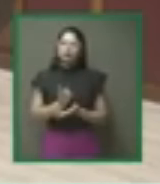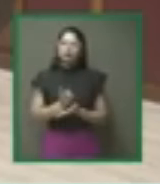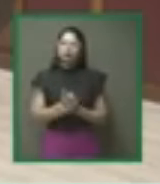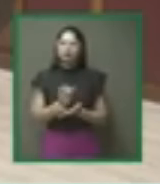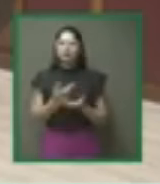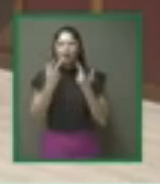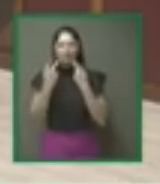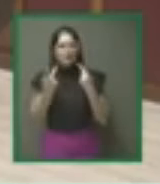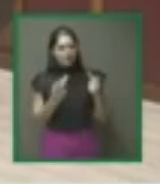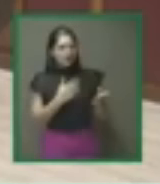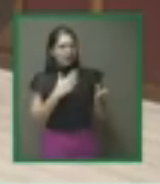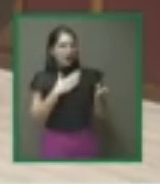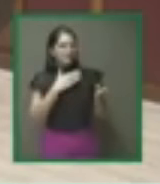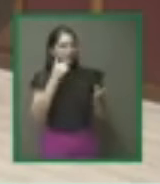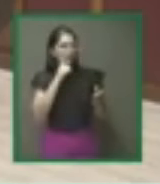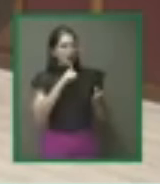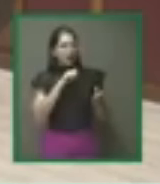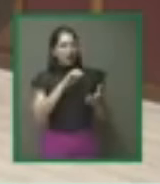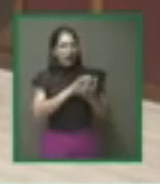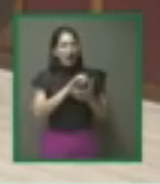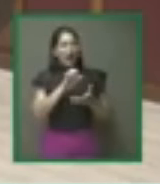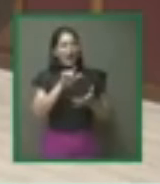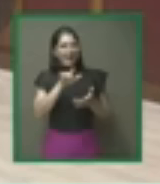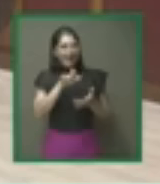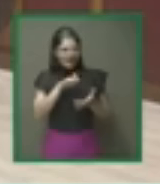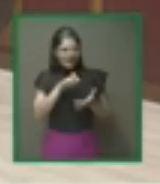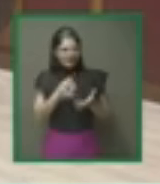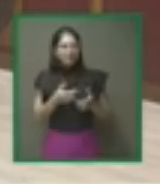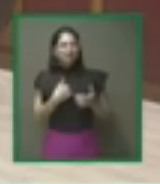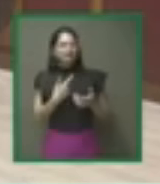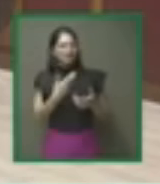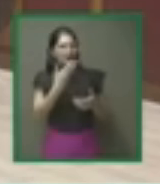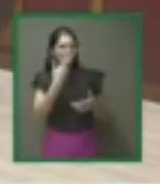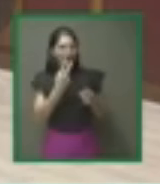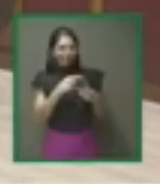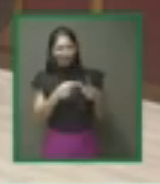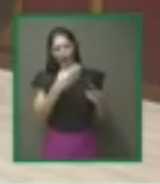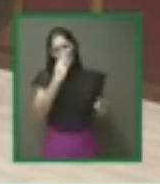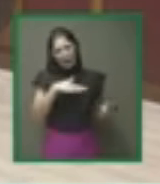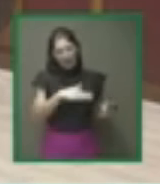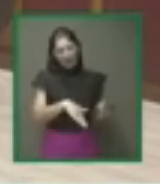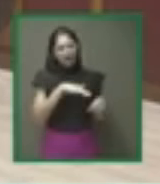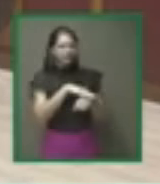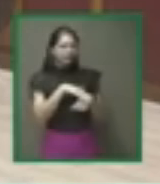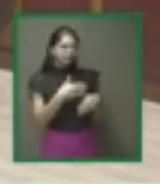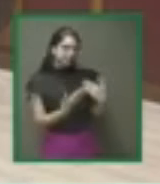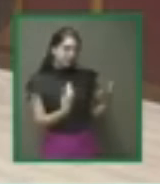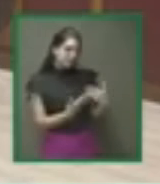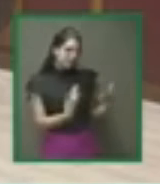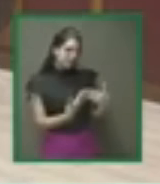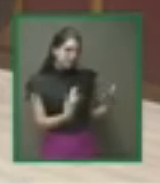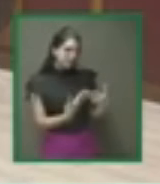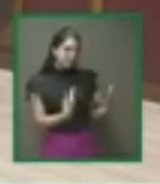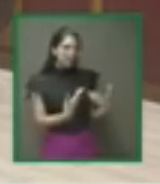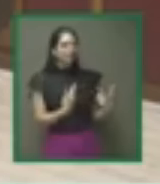casa da minha esposa visitar os meus filhos, e a gente teve uma conversa, eram crianças, né, ela estava sozinha com as três